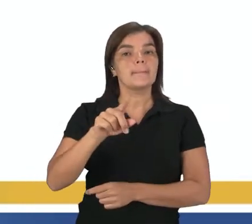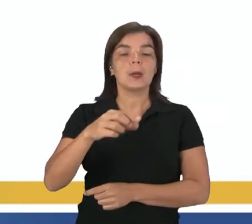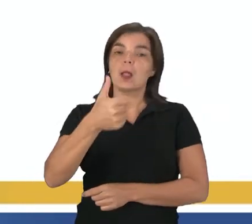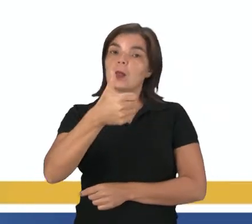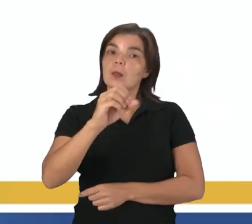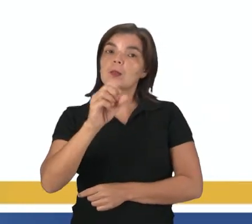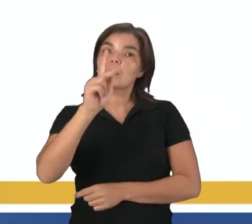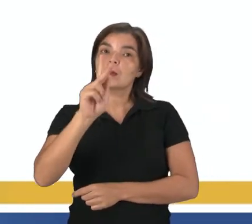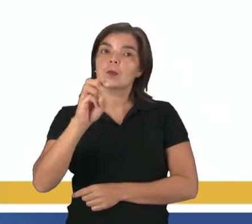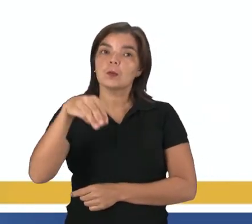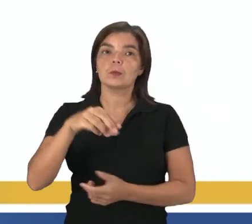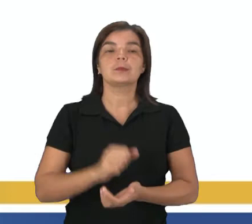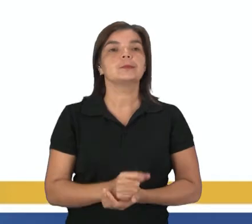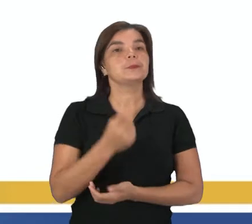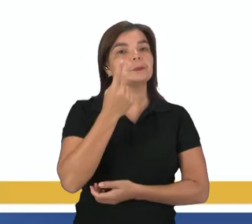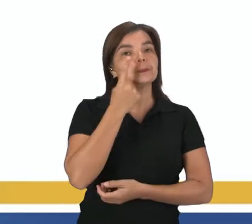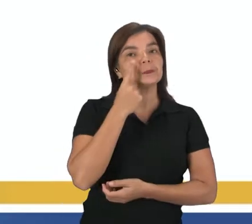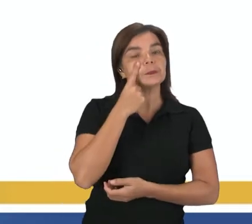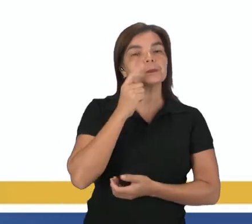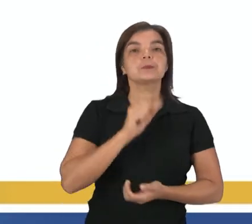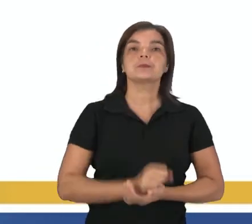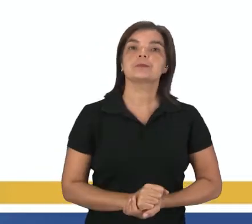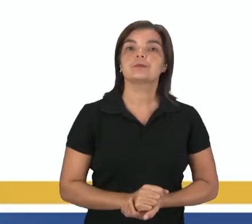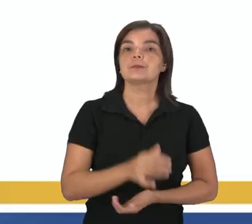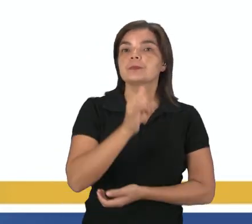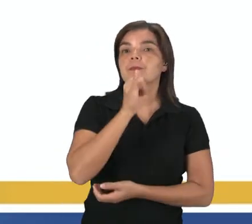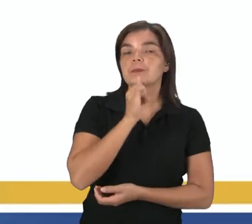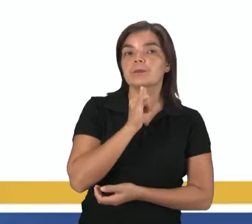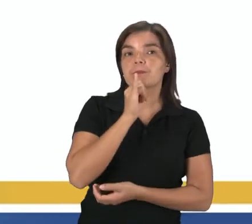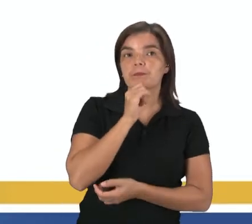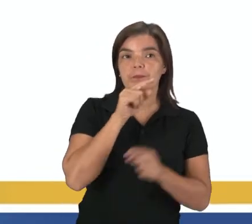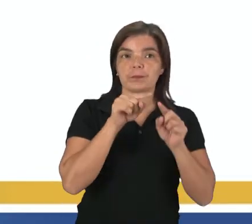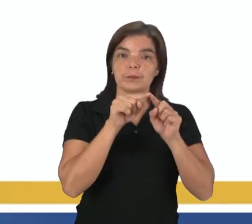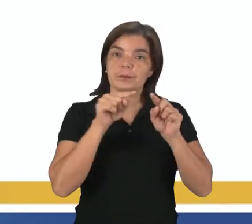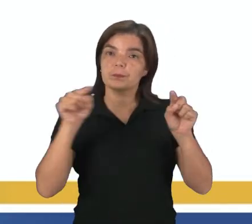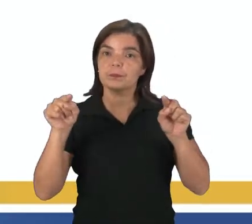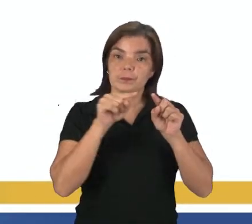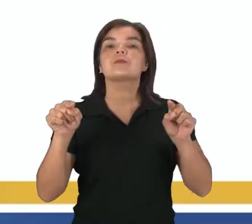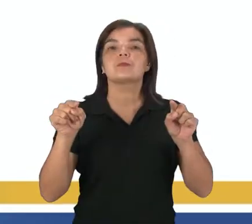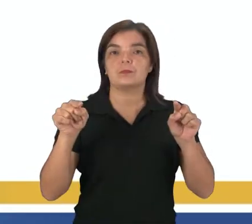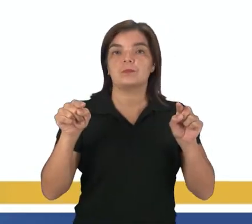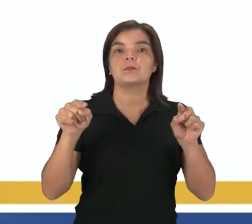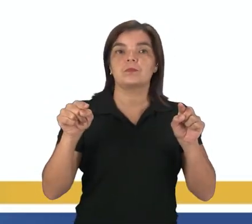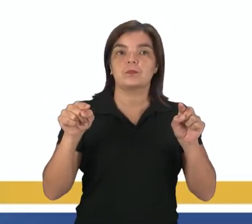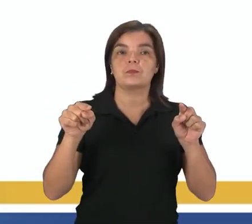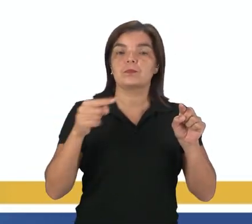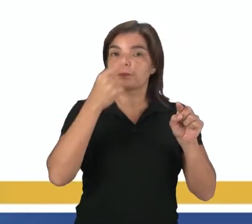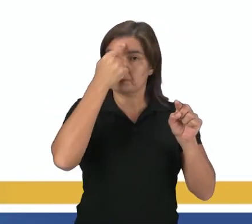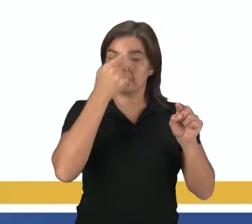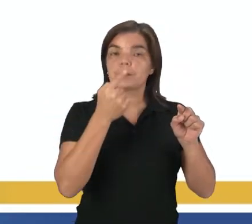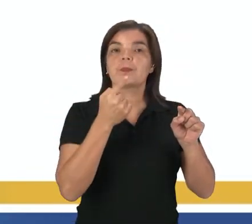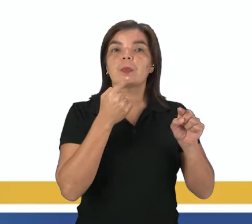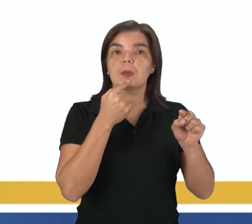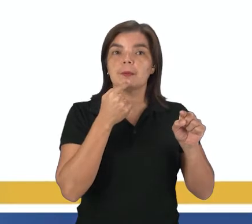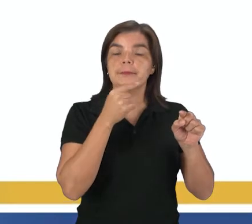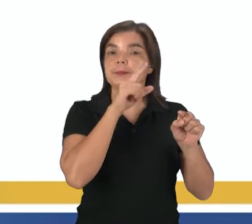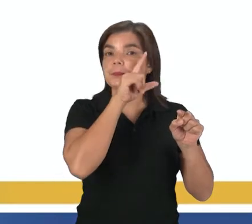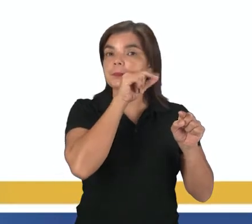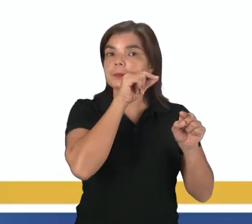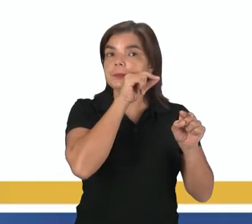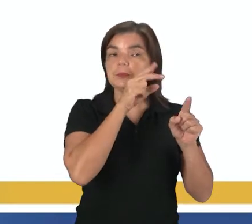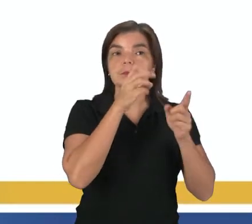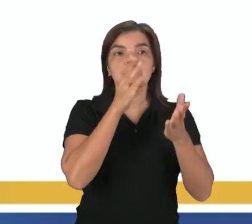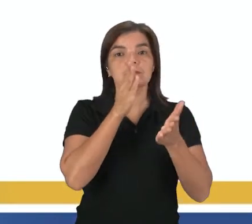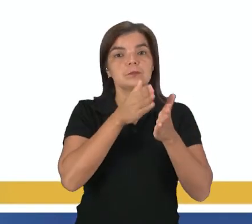10 km. E aí a gente vê um exemplo de uma translação de uma figura que ele